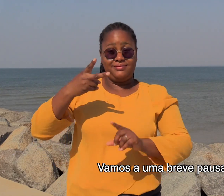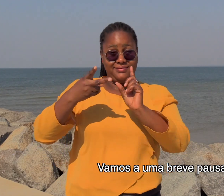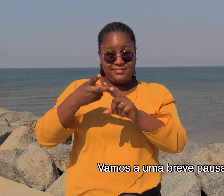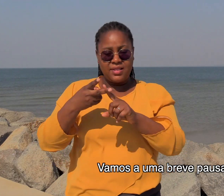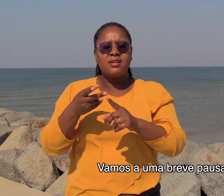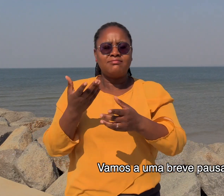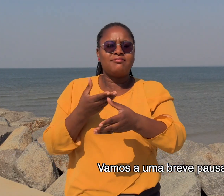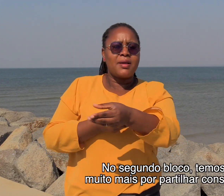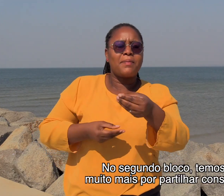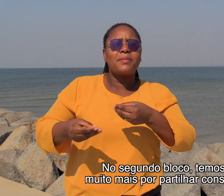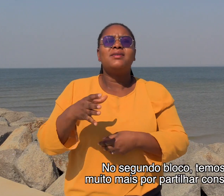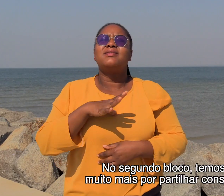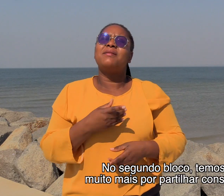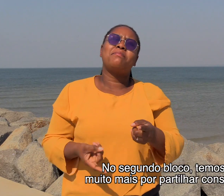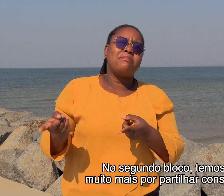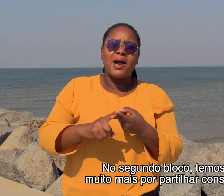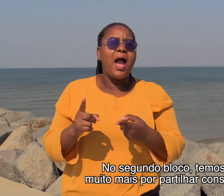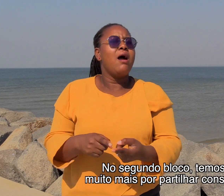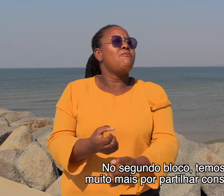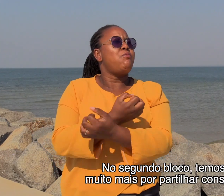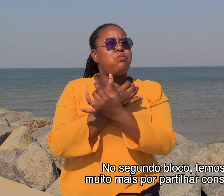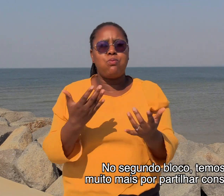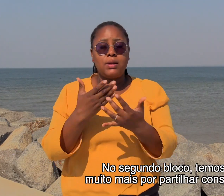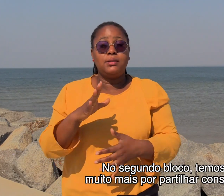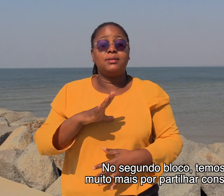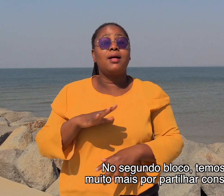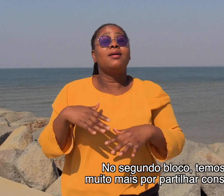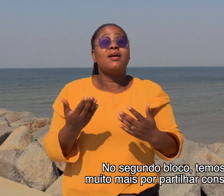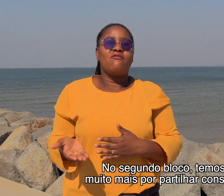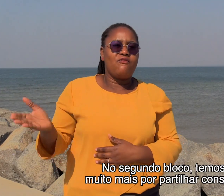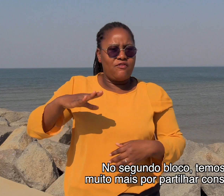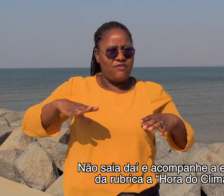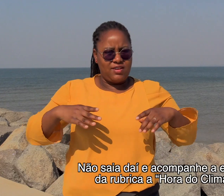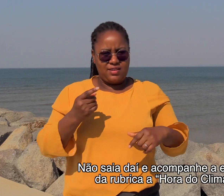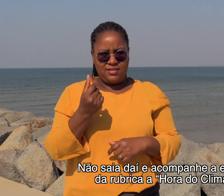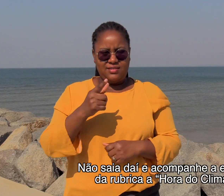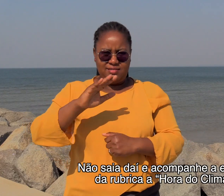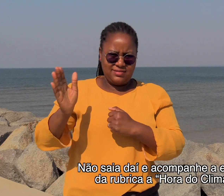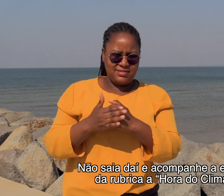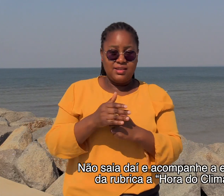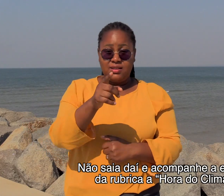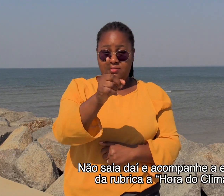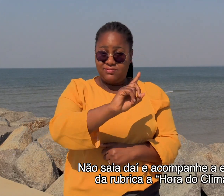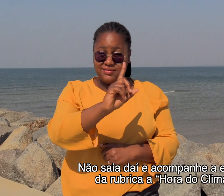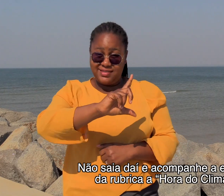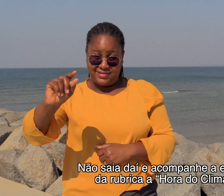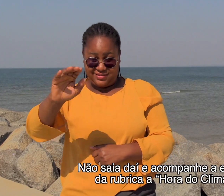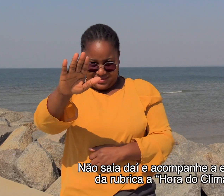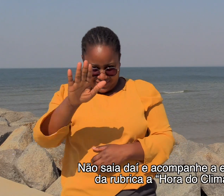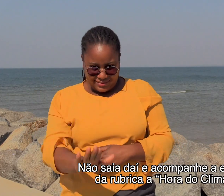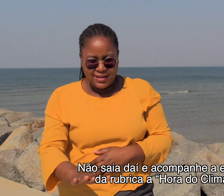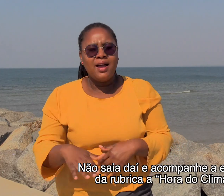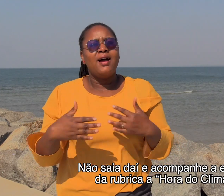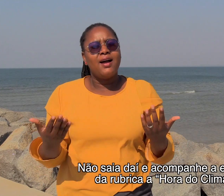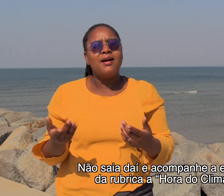Vamos a uma breve pausa. No segundo bloco temos muito mais por partilhar consigo. Não saia daí e acompanhe a